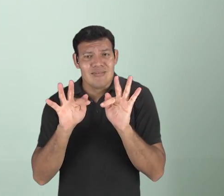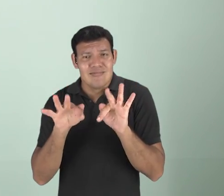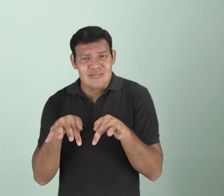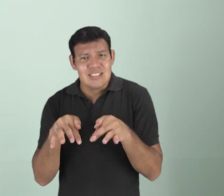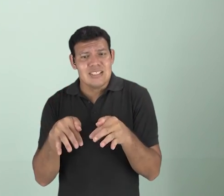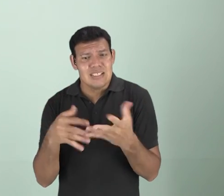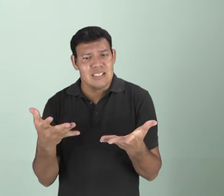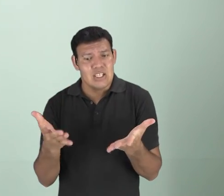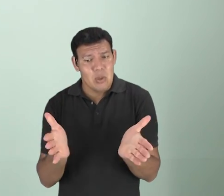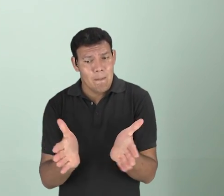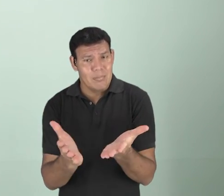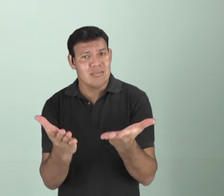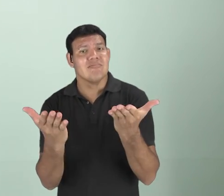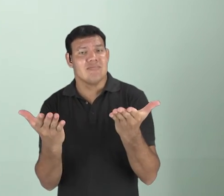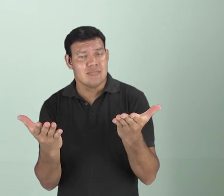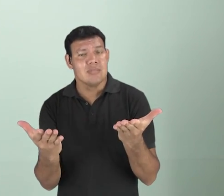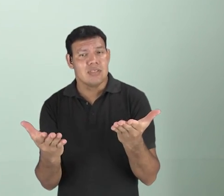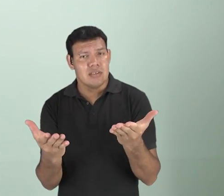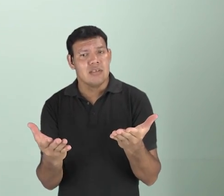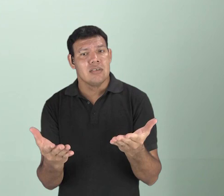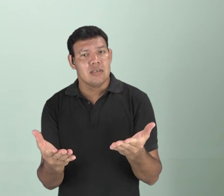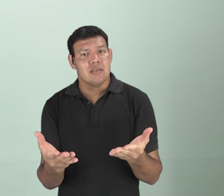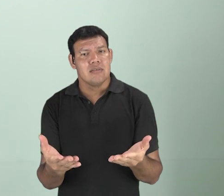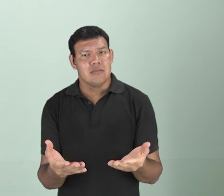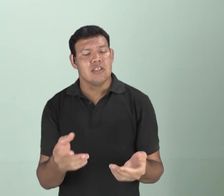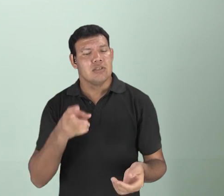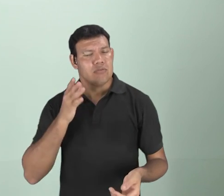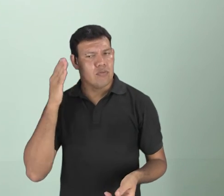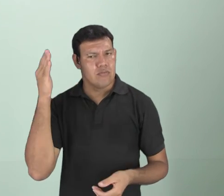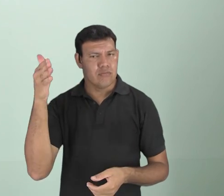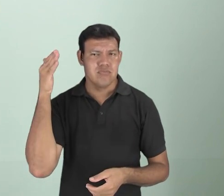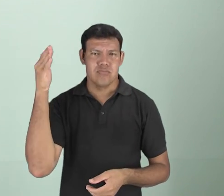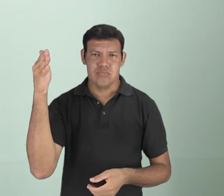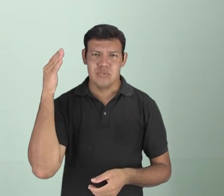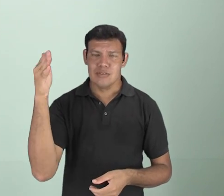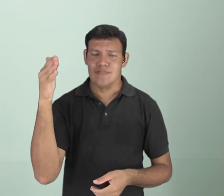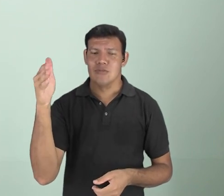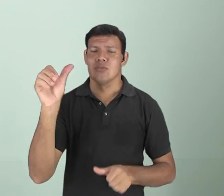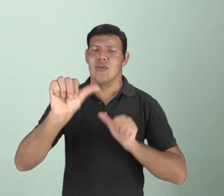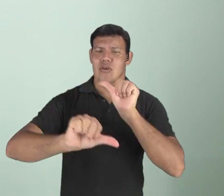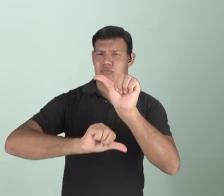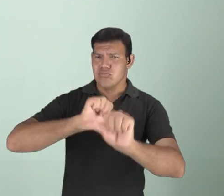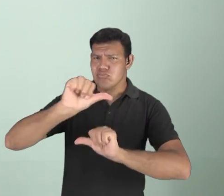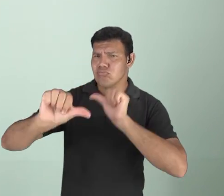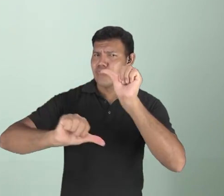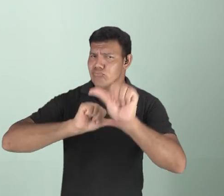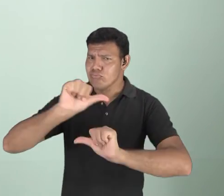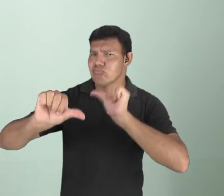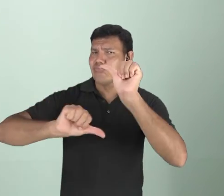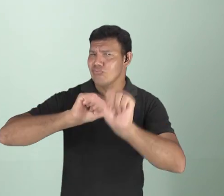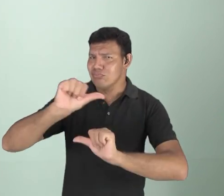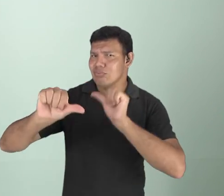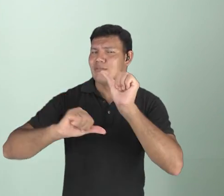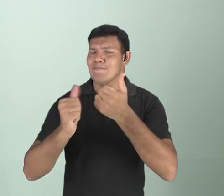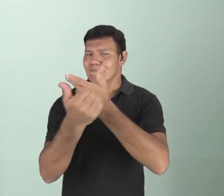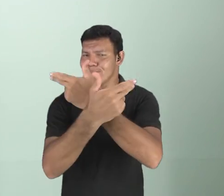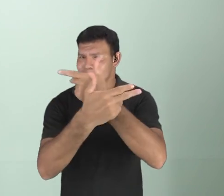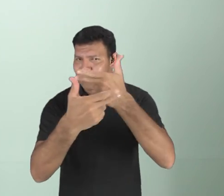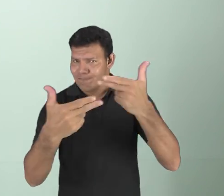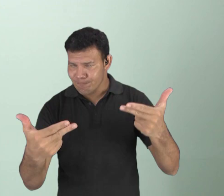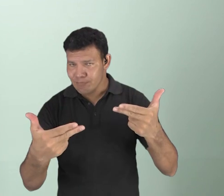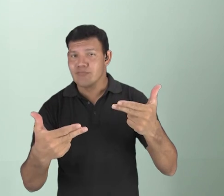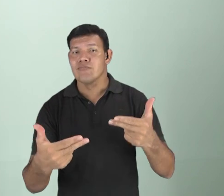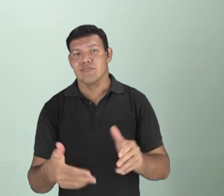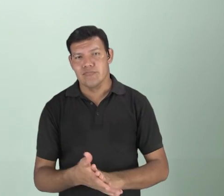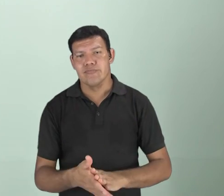estimulando a estarmos fazendo de uma forma frequente a reposição justamente dessas mercadorias que nós